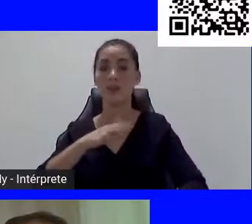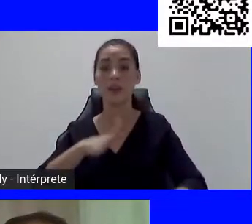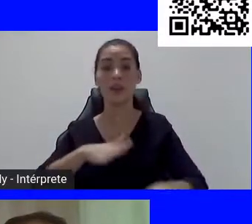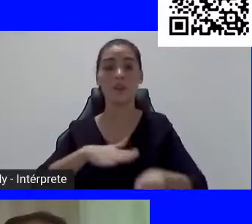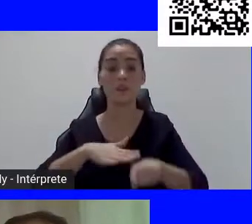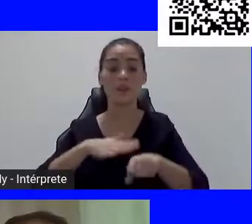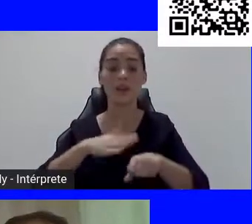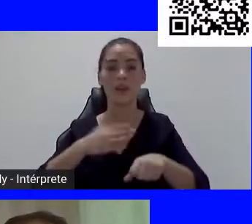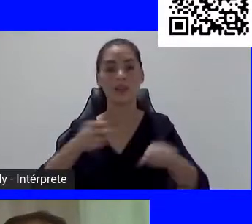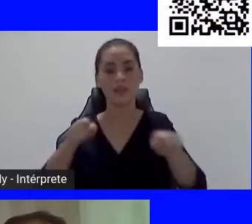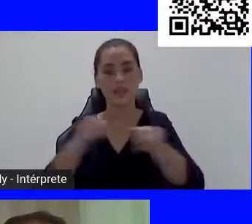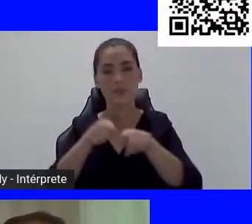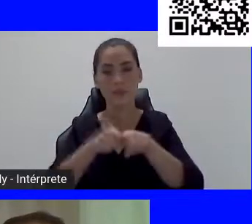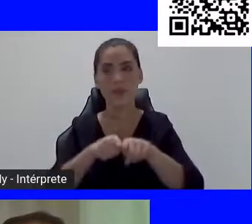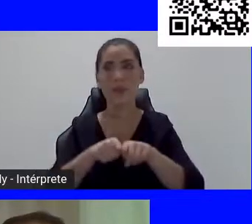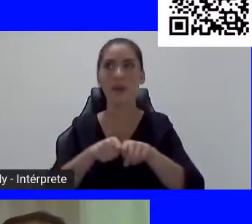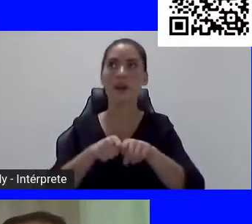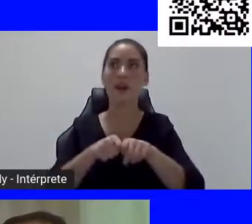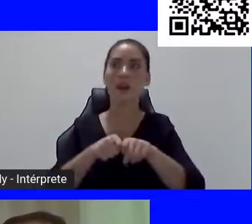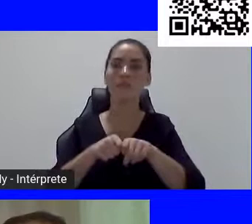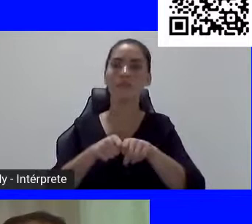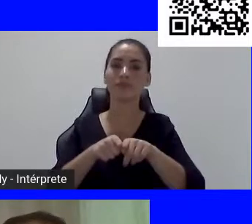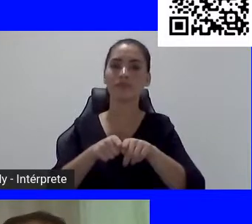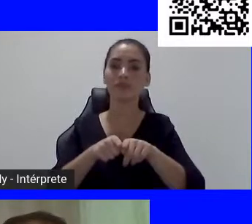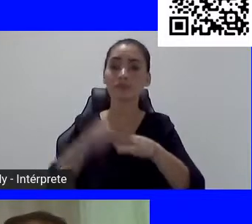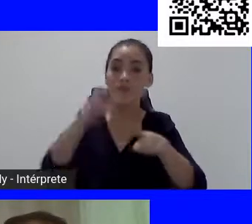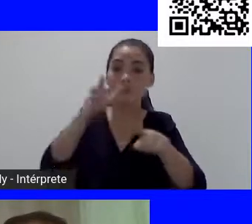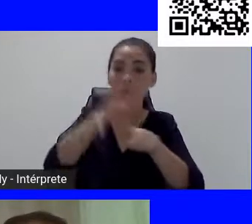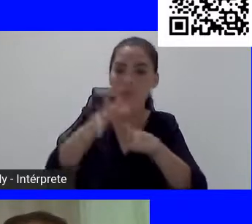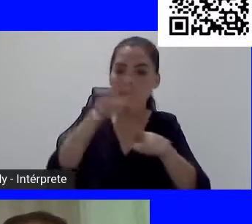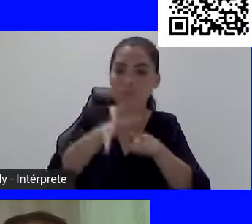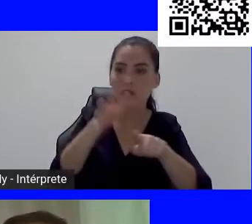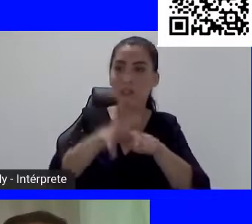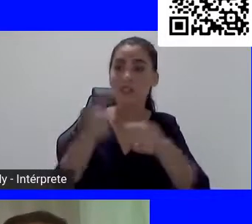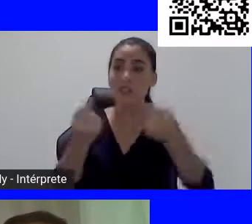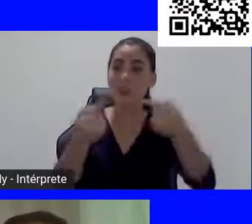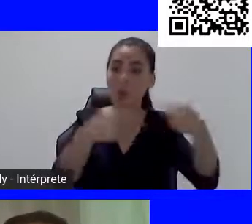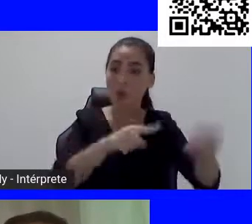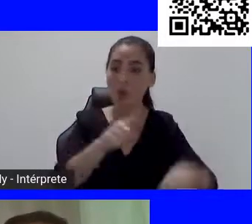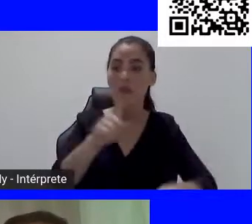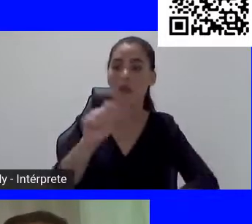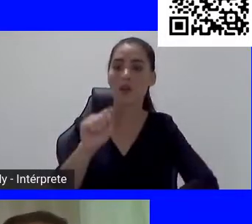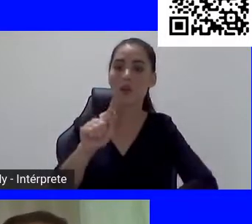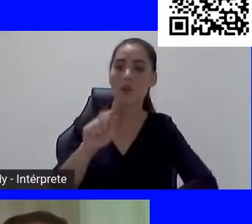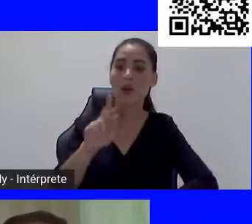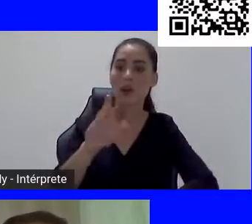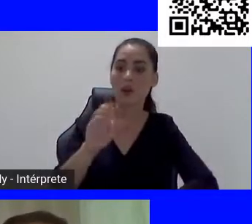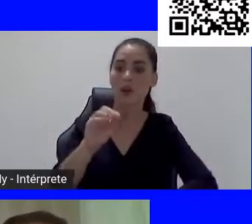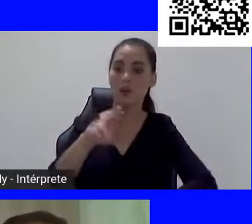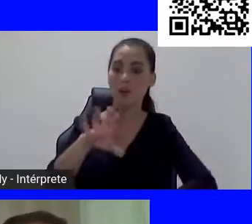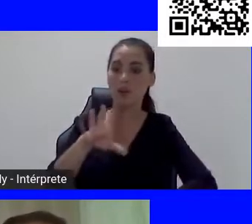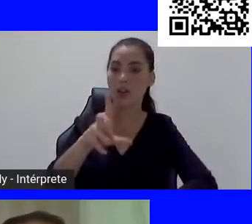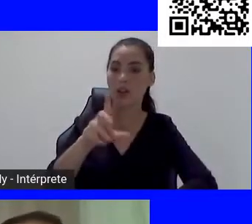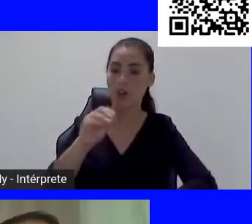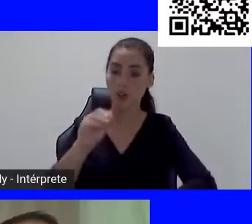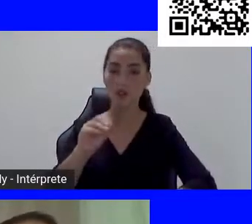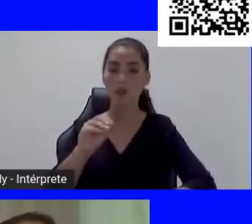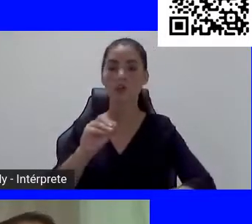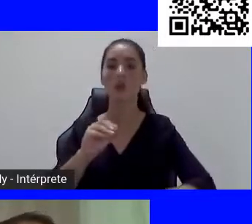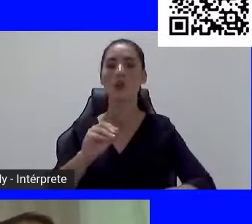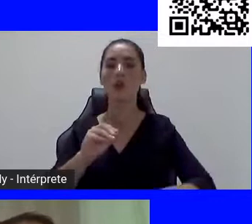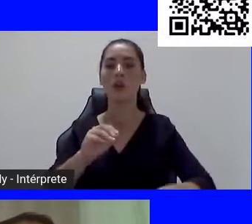fruto dessa questão ideológica colocada pelo presidente da República. Mas está diminuindo a sardinha. Eu tenho